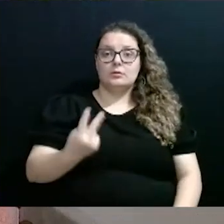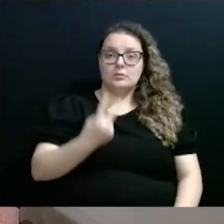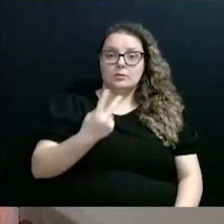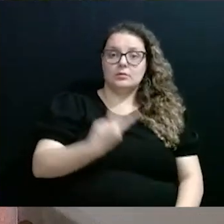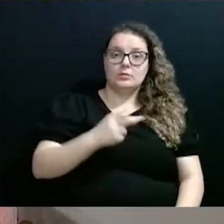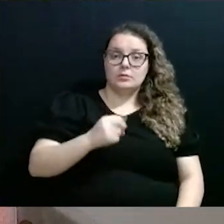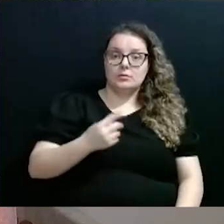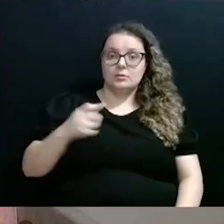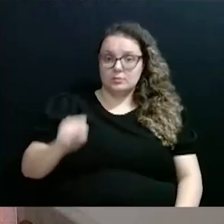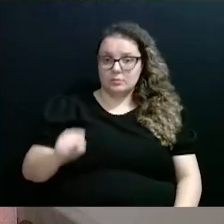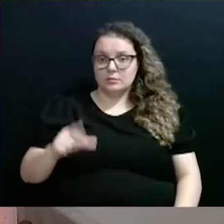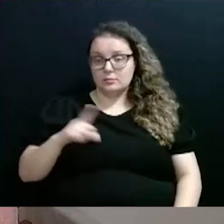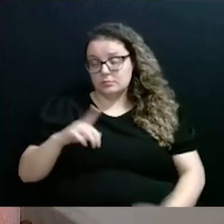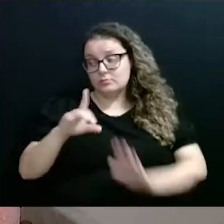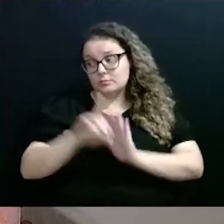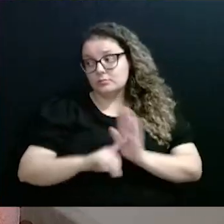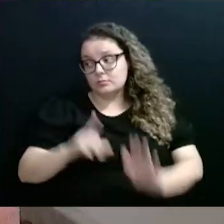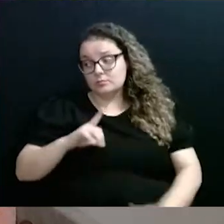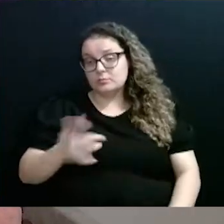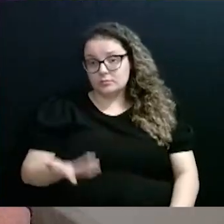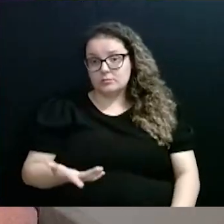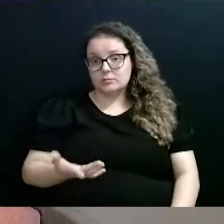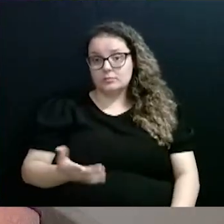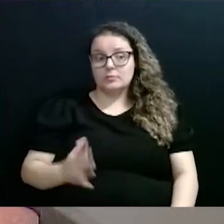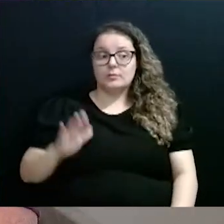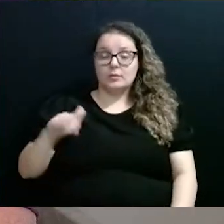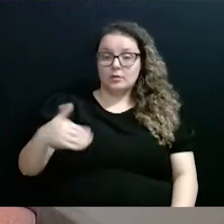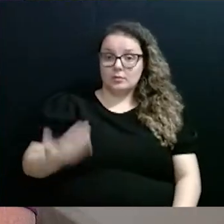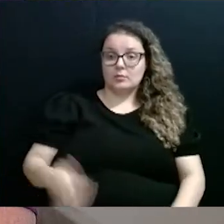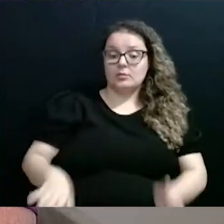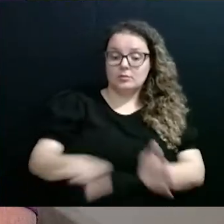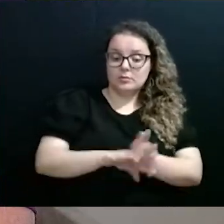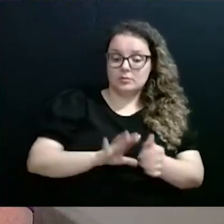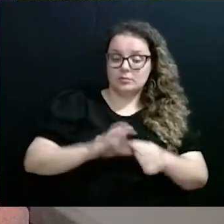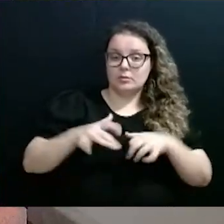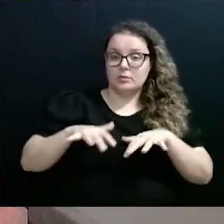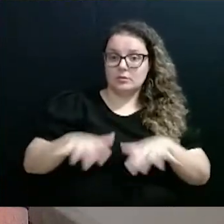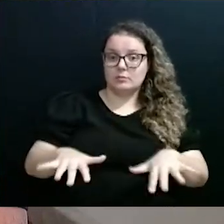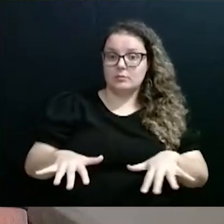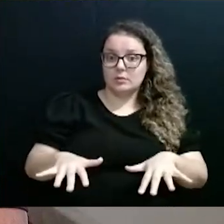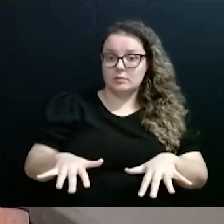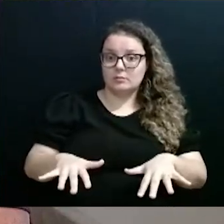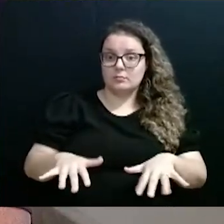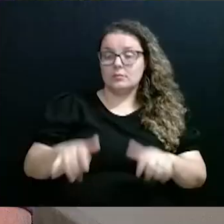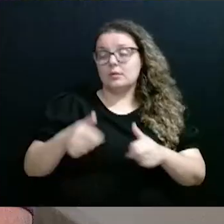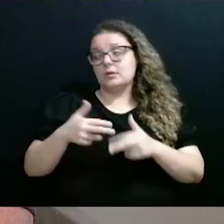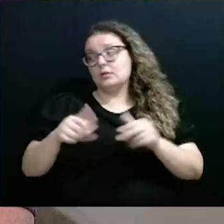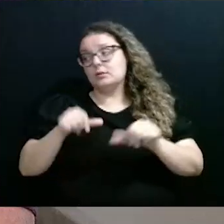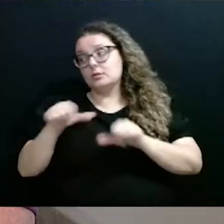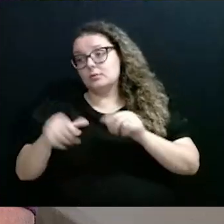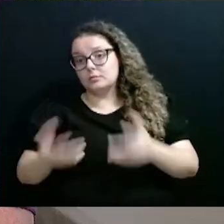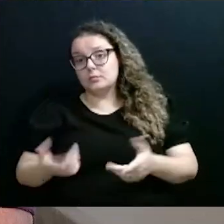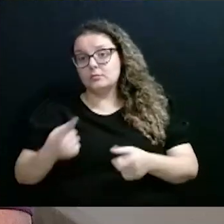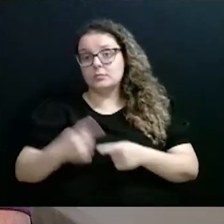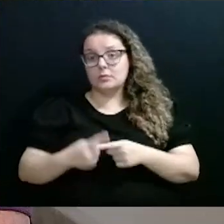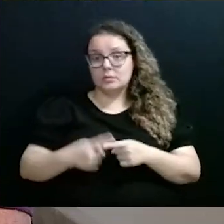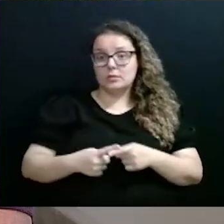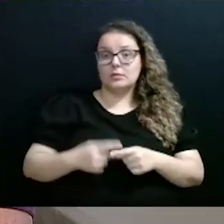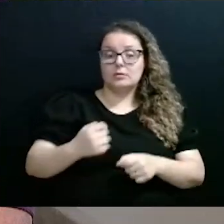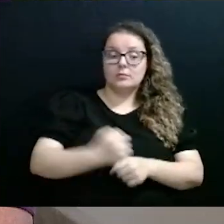2018, tinha esse direito. Quando veio a pandemia, essas coisas mudaram. Por quê? Porque no